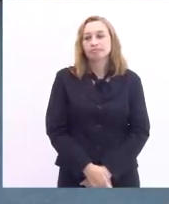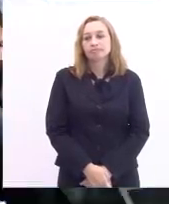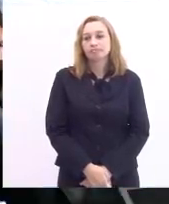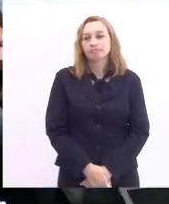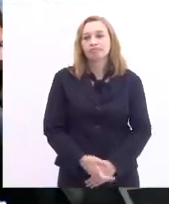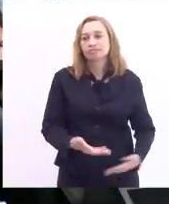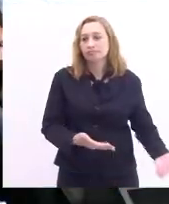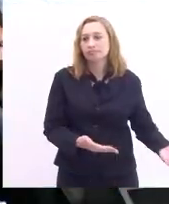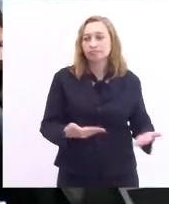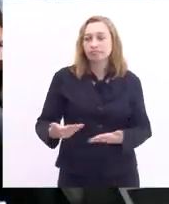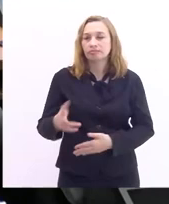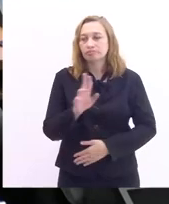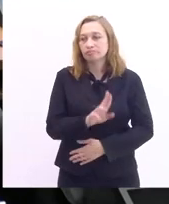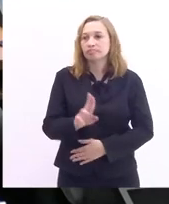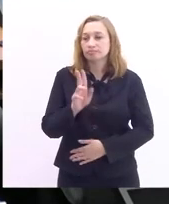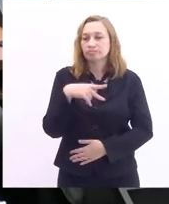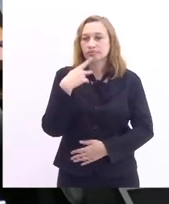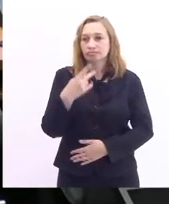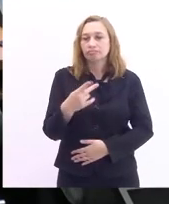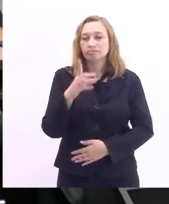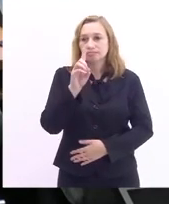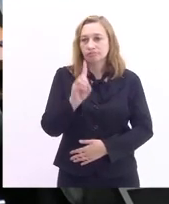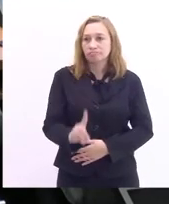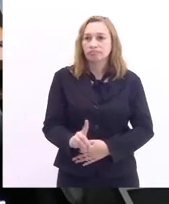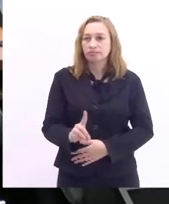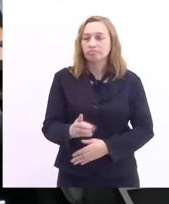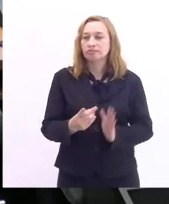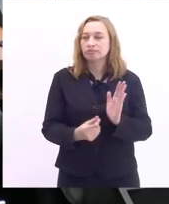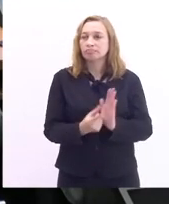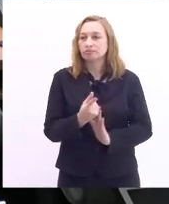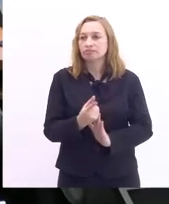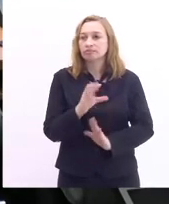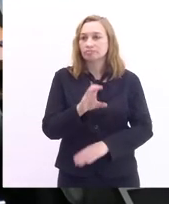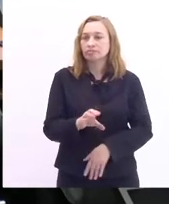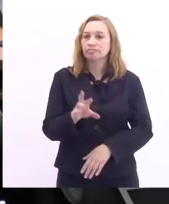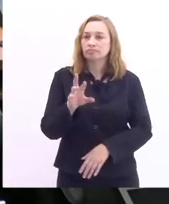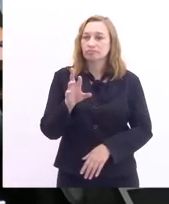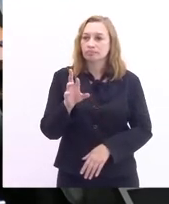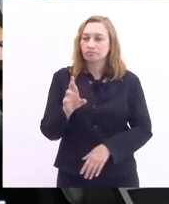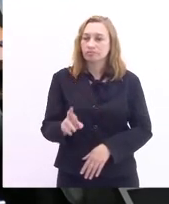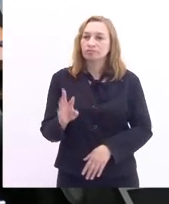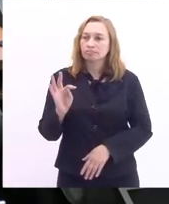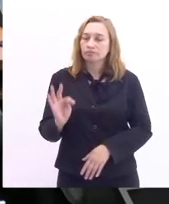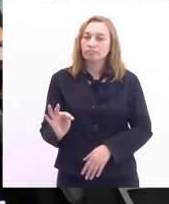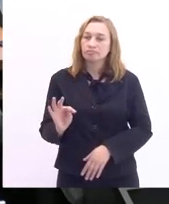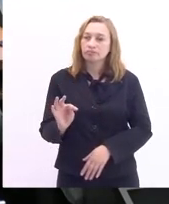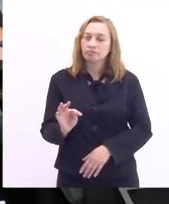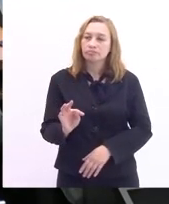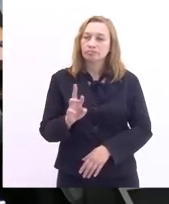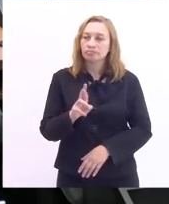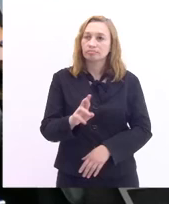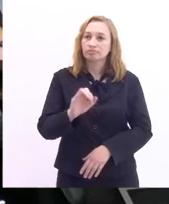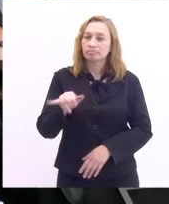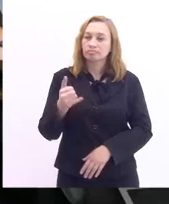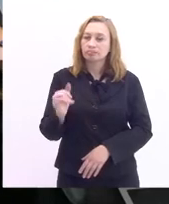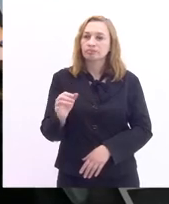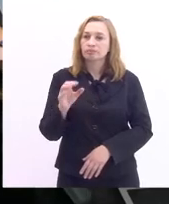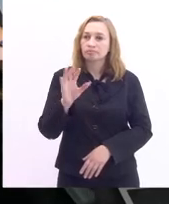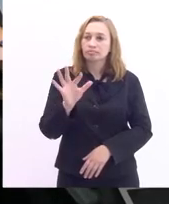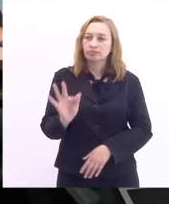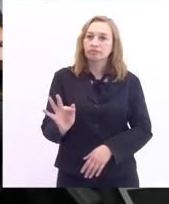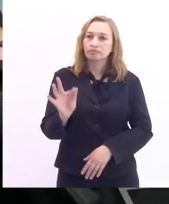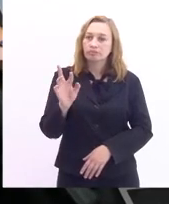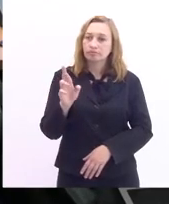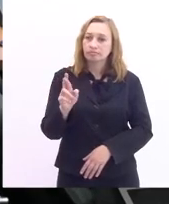o convidamos para o uso da palavra o diretor financeiro do crp-rj Francisco Viana Balbino